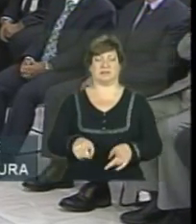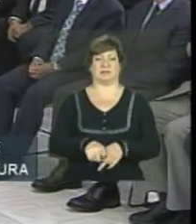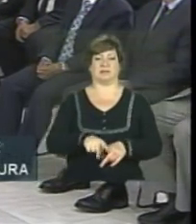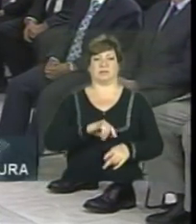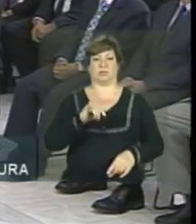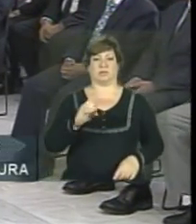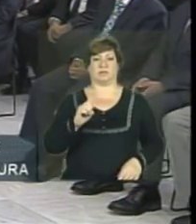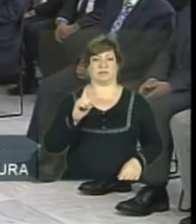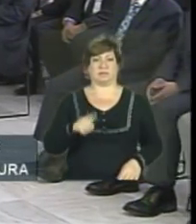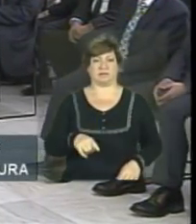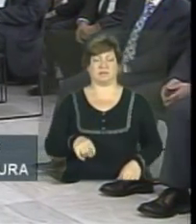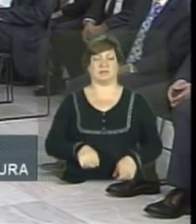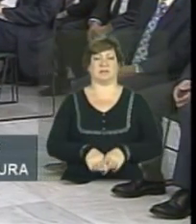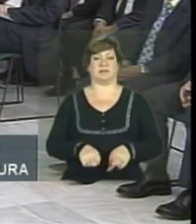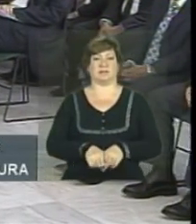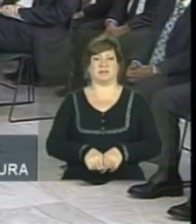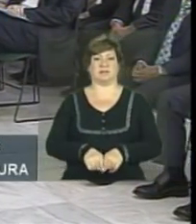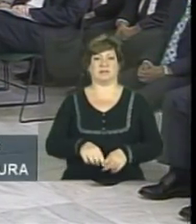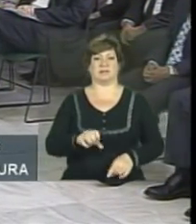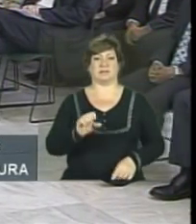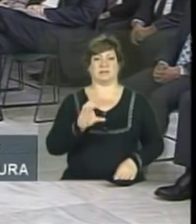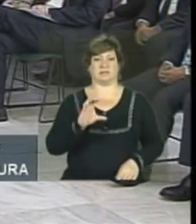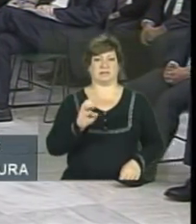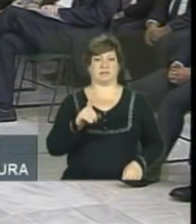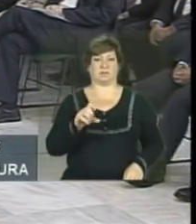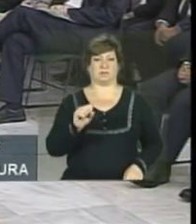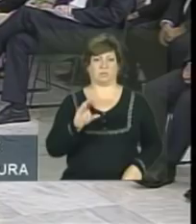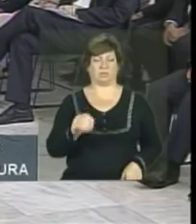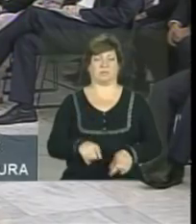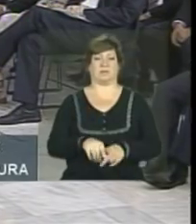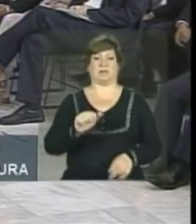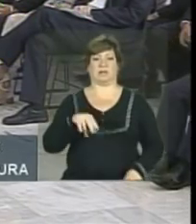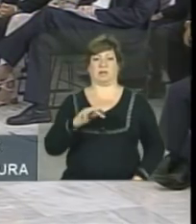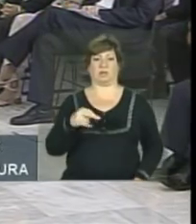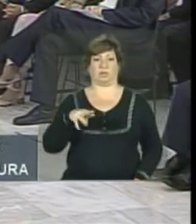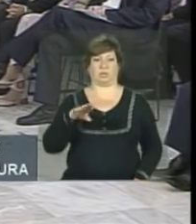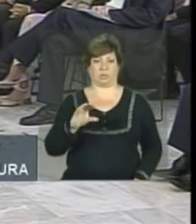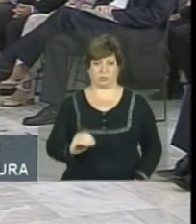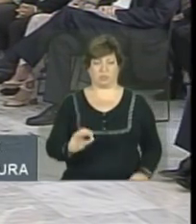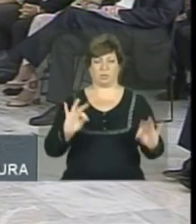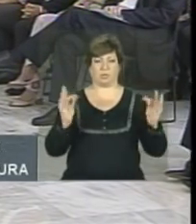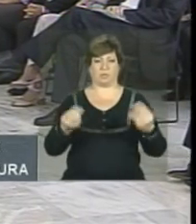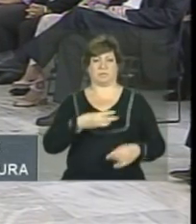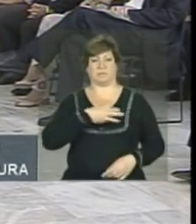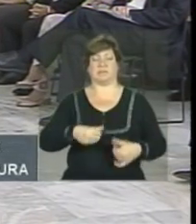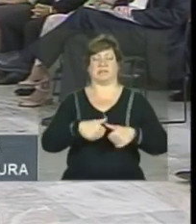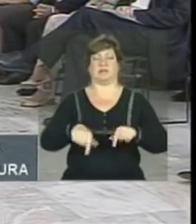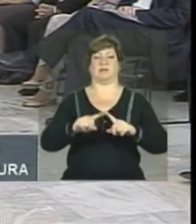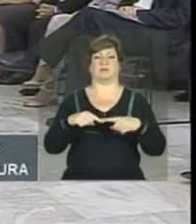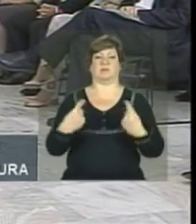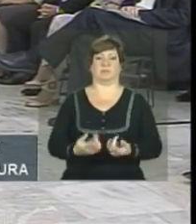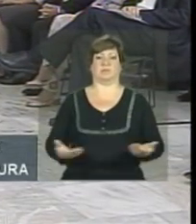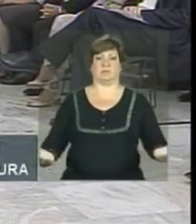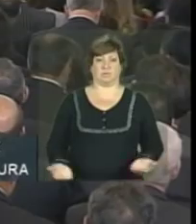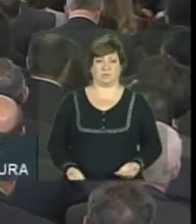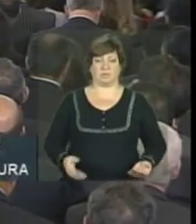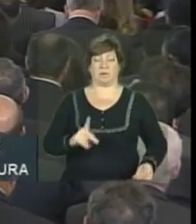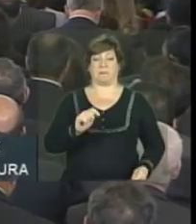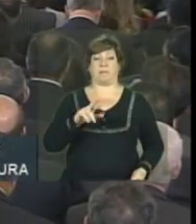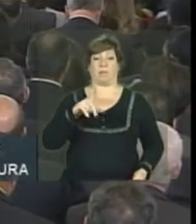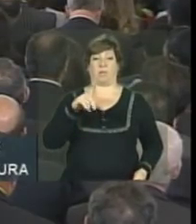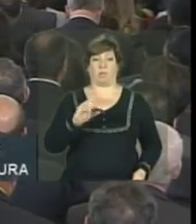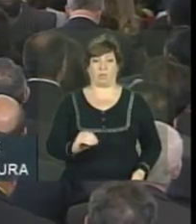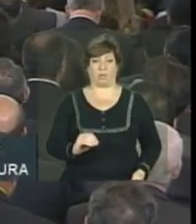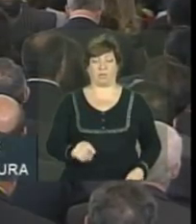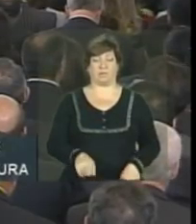Justiça, Celso Amorim, da Defesa, Antônio Patriota, das Relações Exteriores, Paulo Passos,